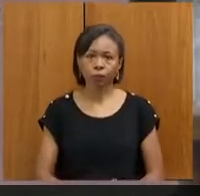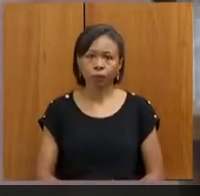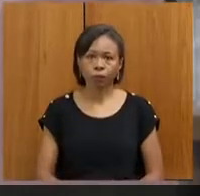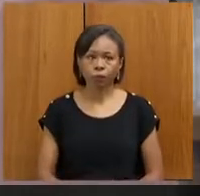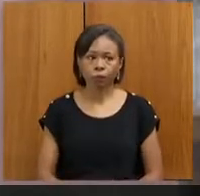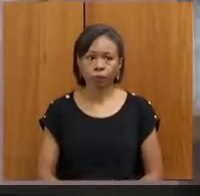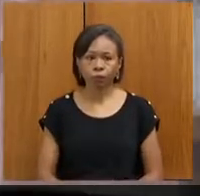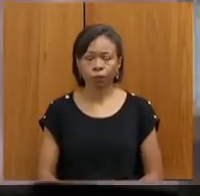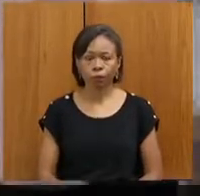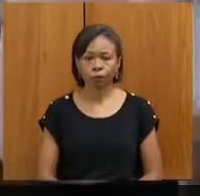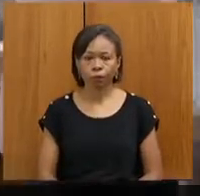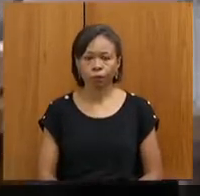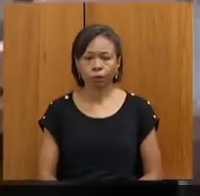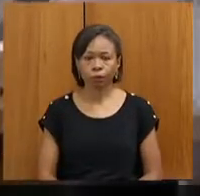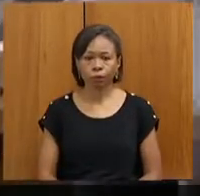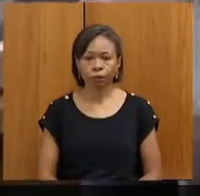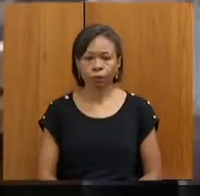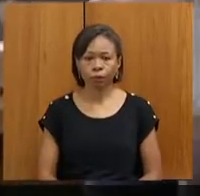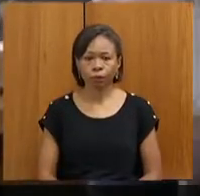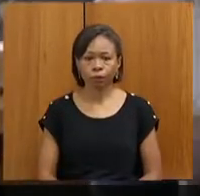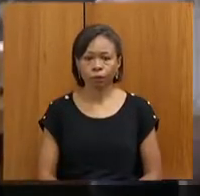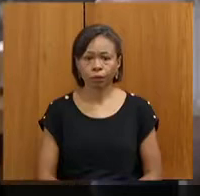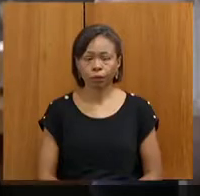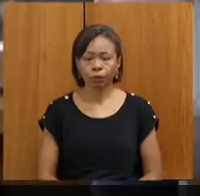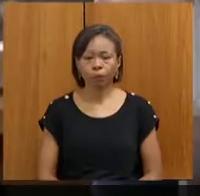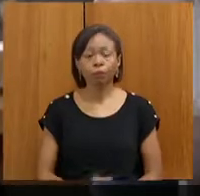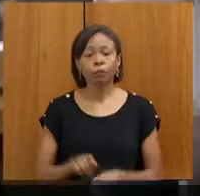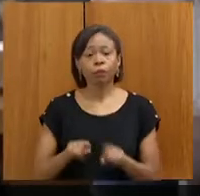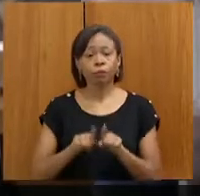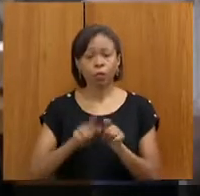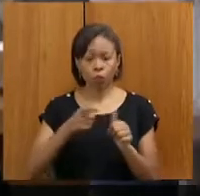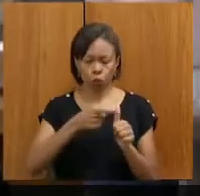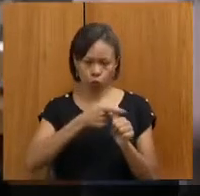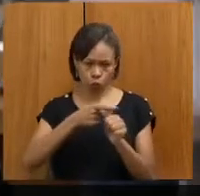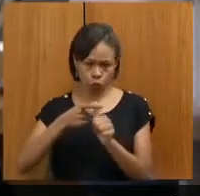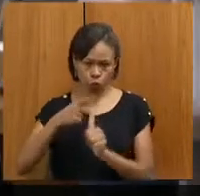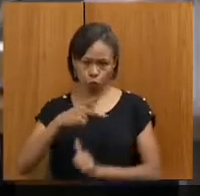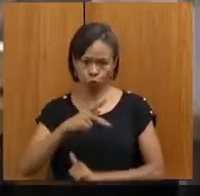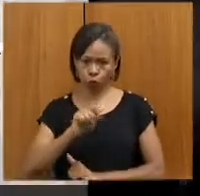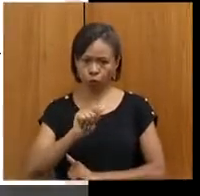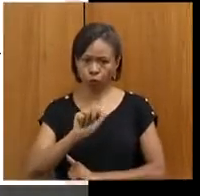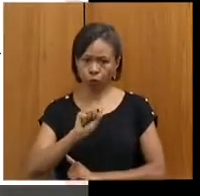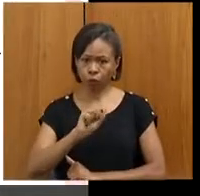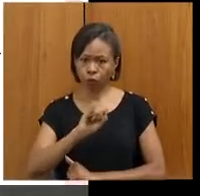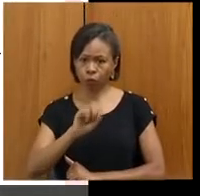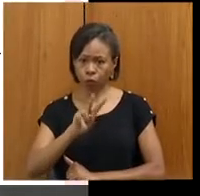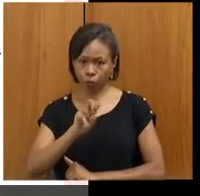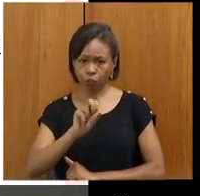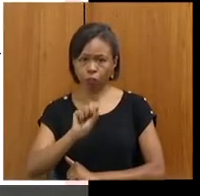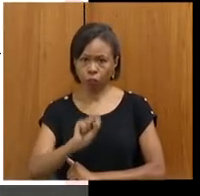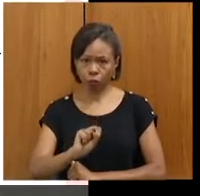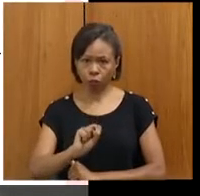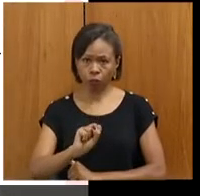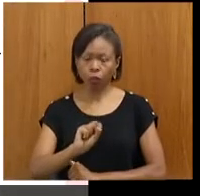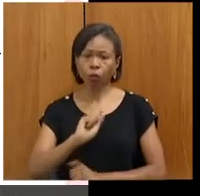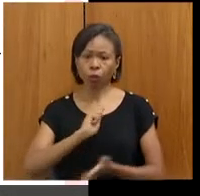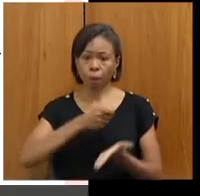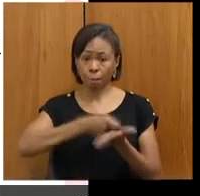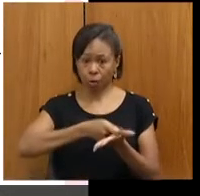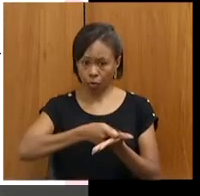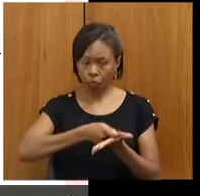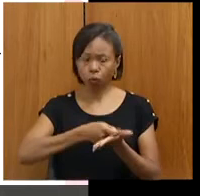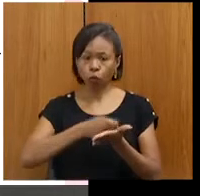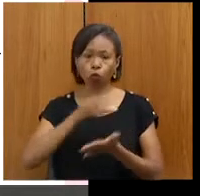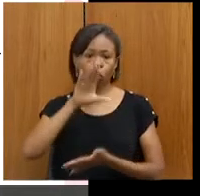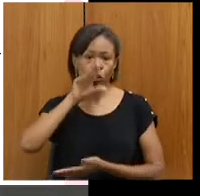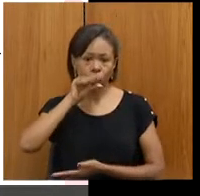favor ainda que dentre os passivos né iniciante o pagamento de passivos entre os servidores